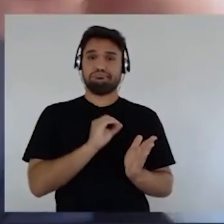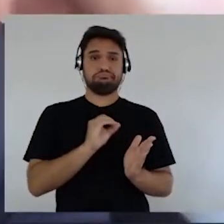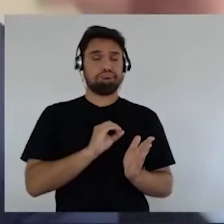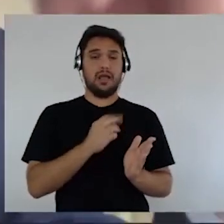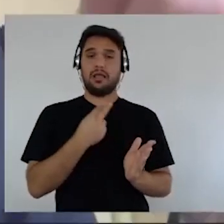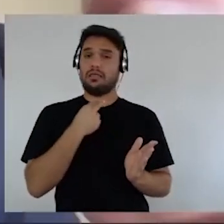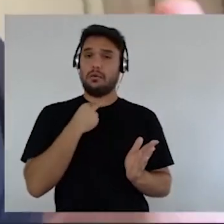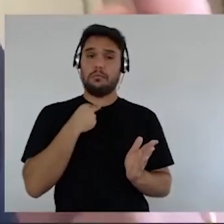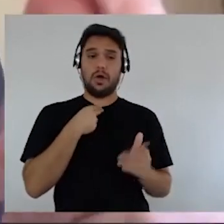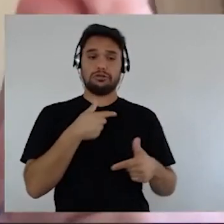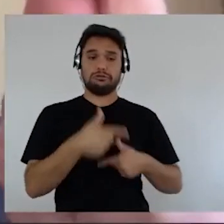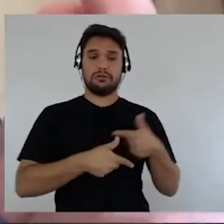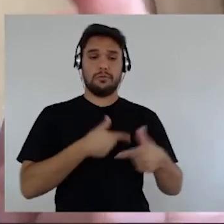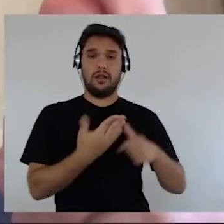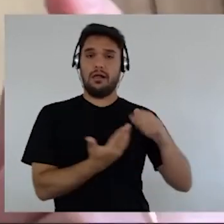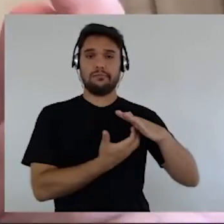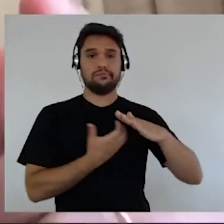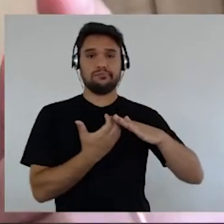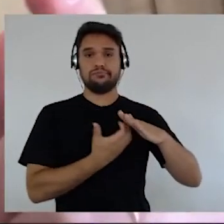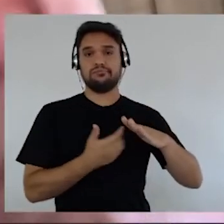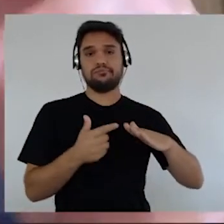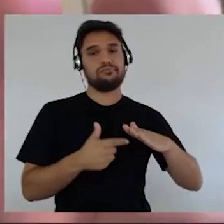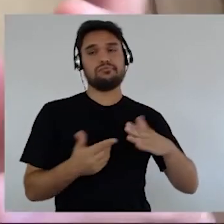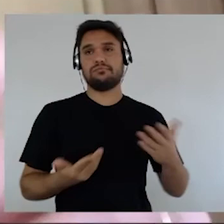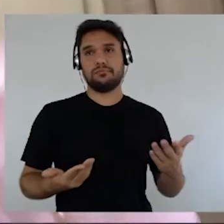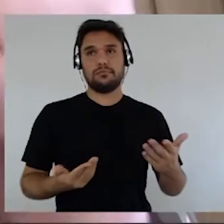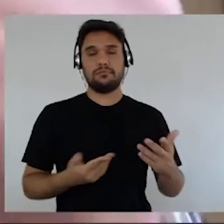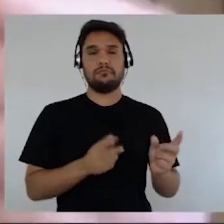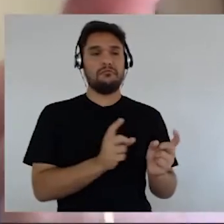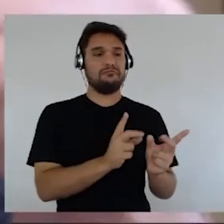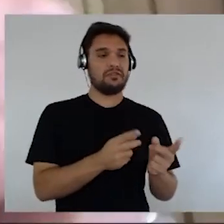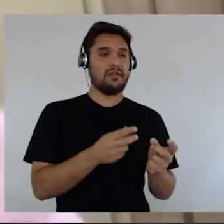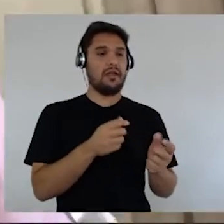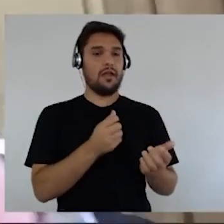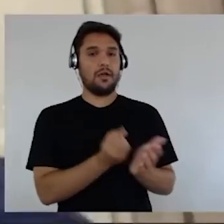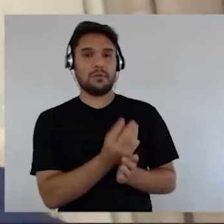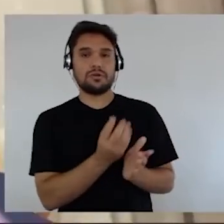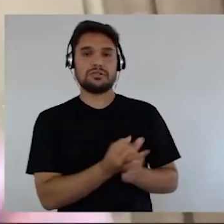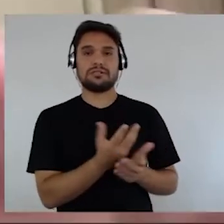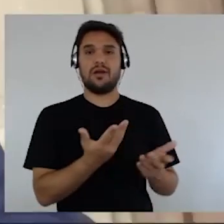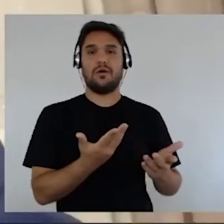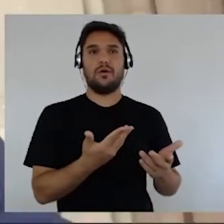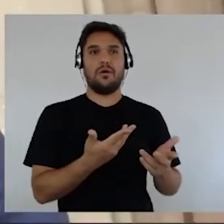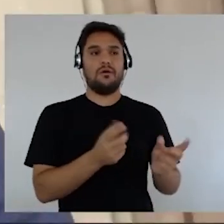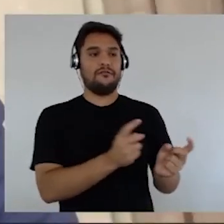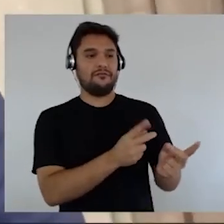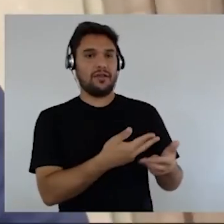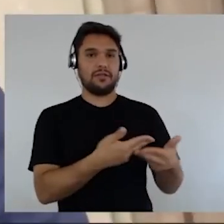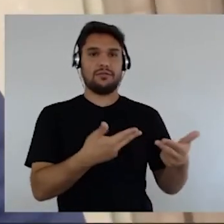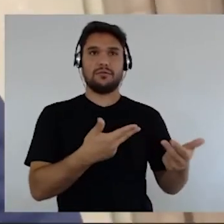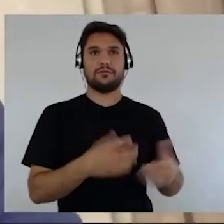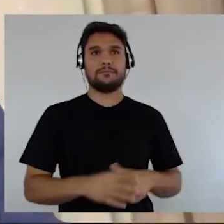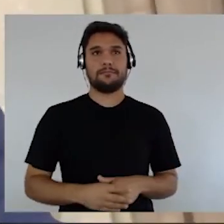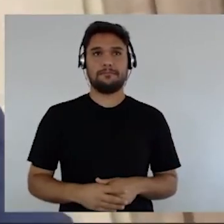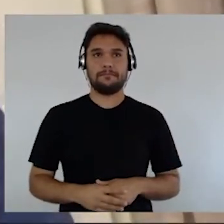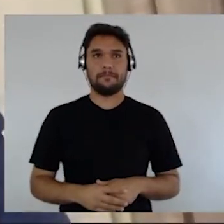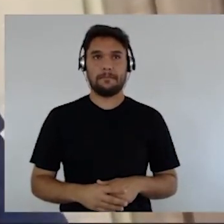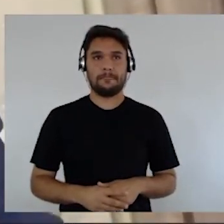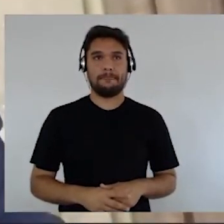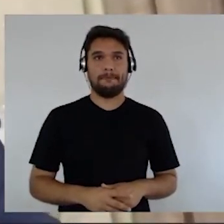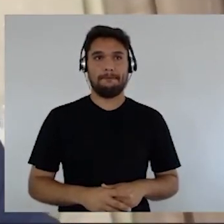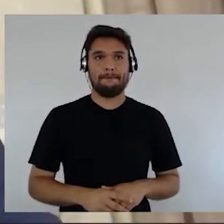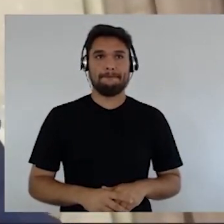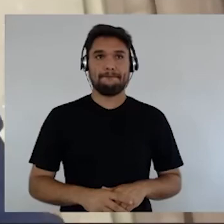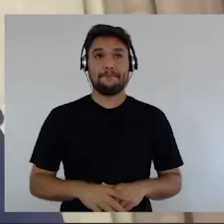nem poderia exercer a atividade econômica de produção e circulação de bens e serviços. Então,